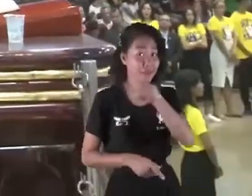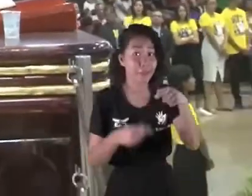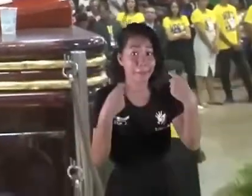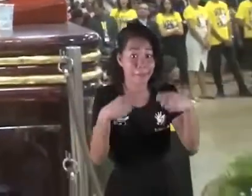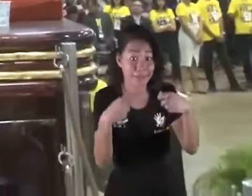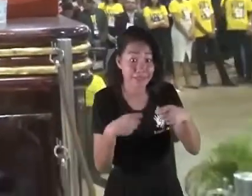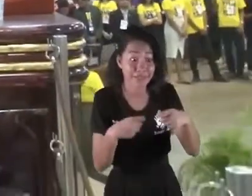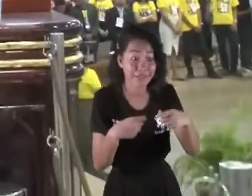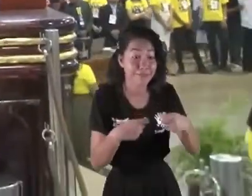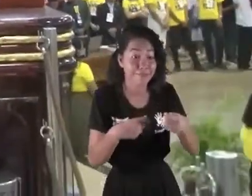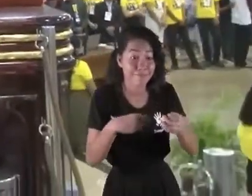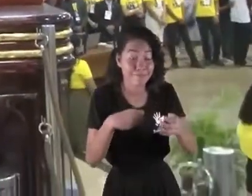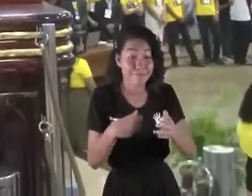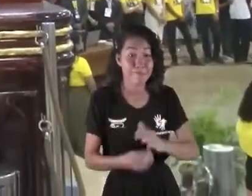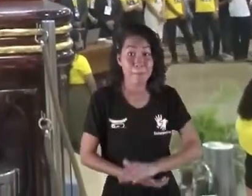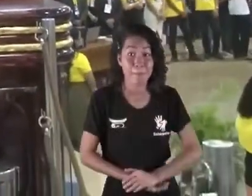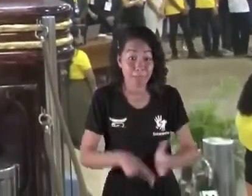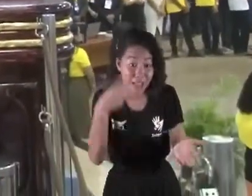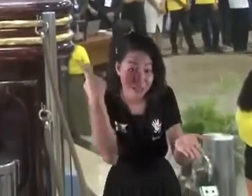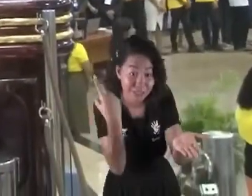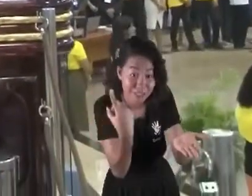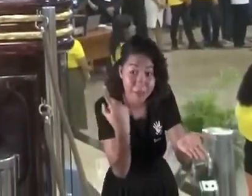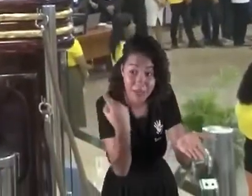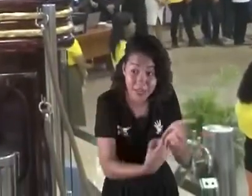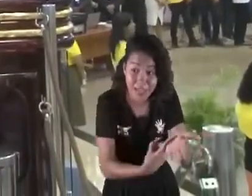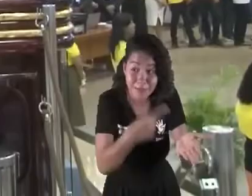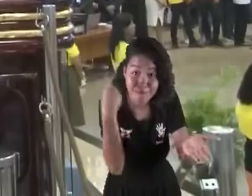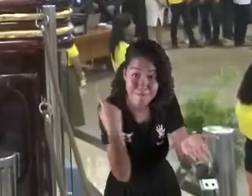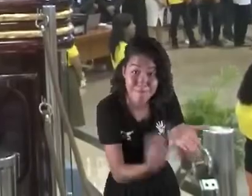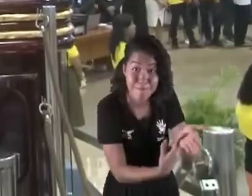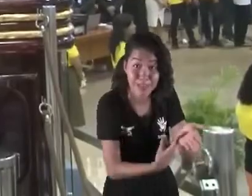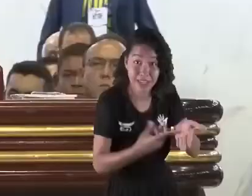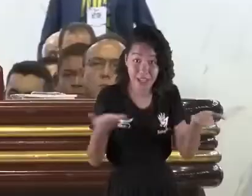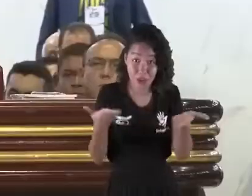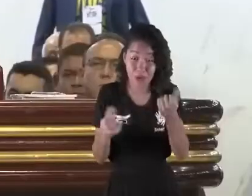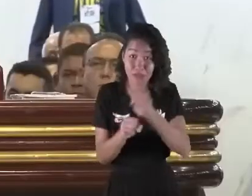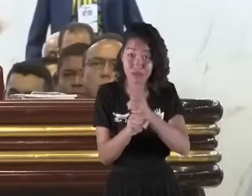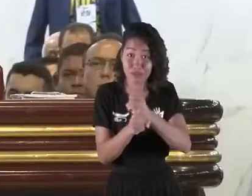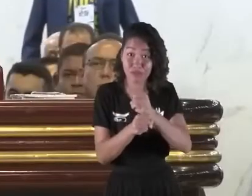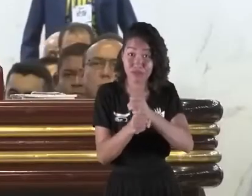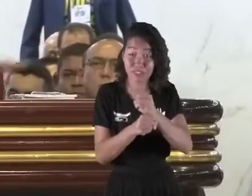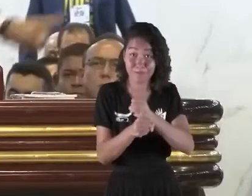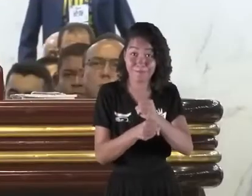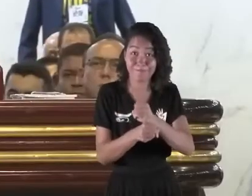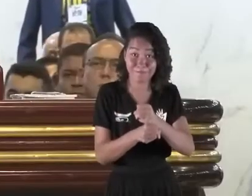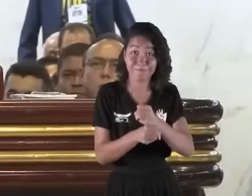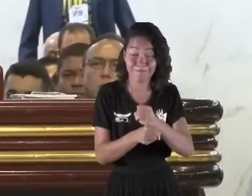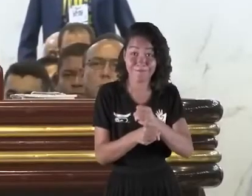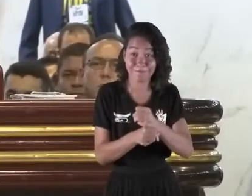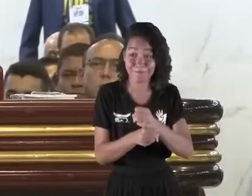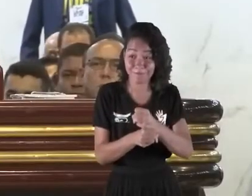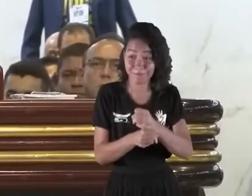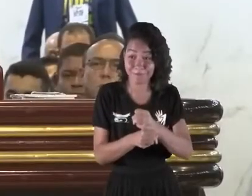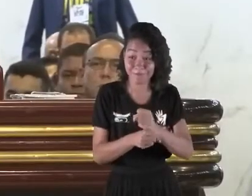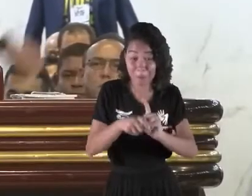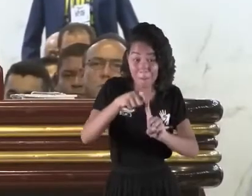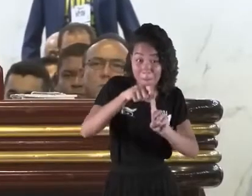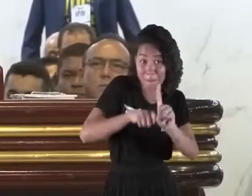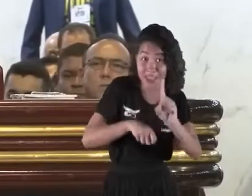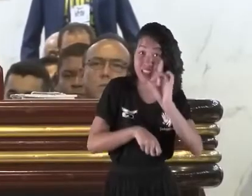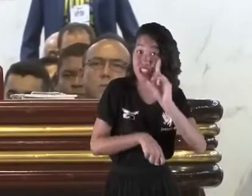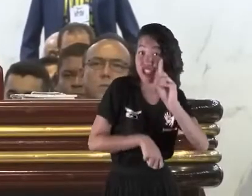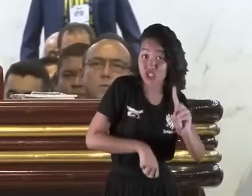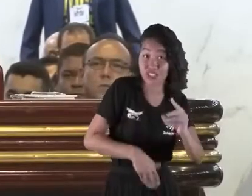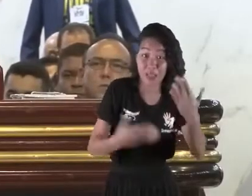Marque este mês. e marque este dia,